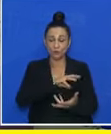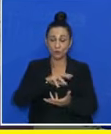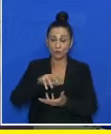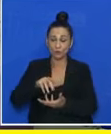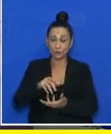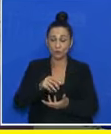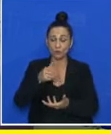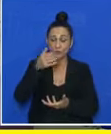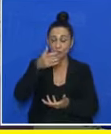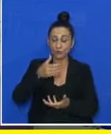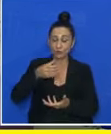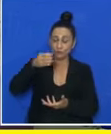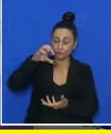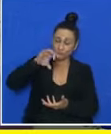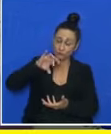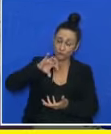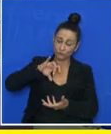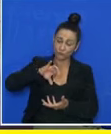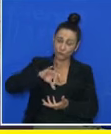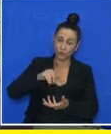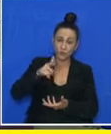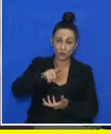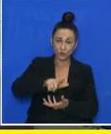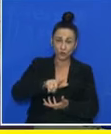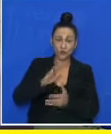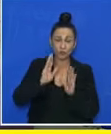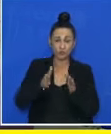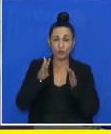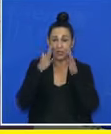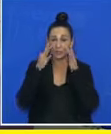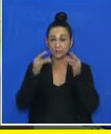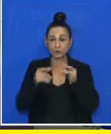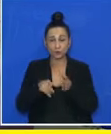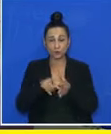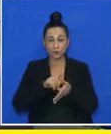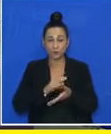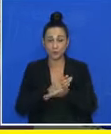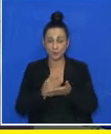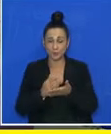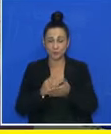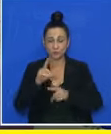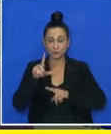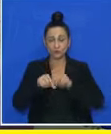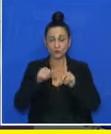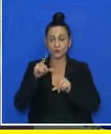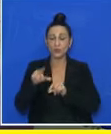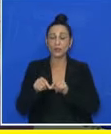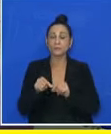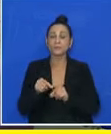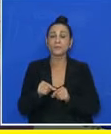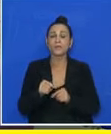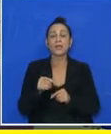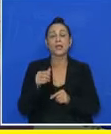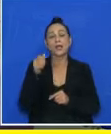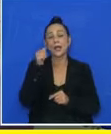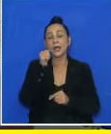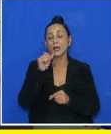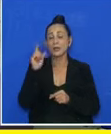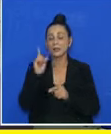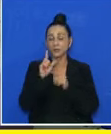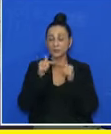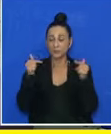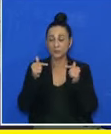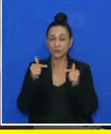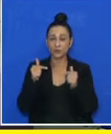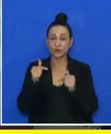será reabastecido, conforme explicamos no início deste sorteio. O Paulo, nosso colega da Caixa, Tainara, nossa garota da sorte, vão